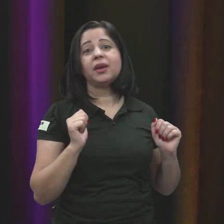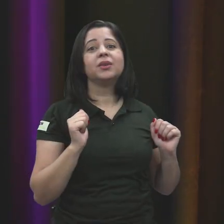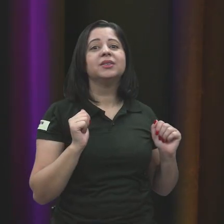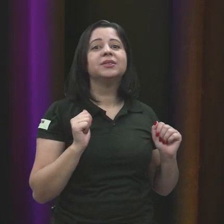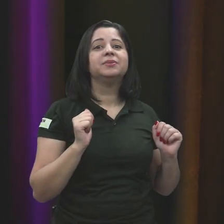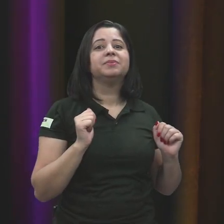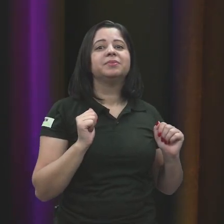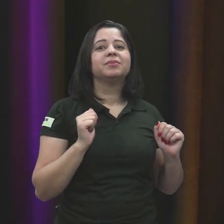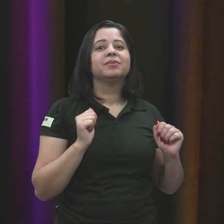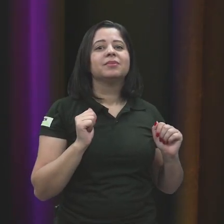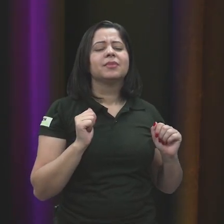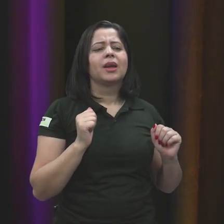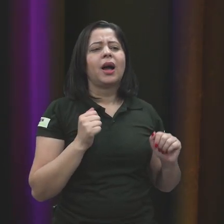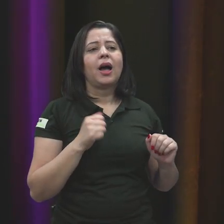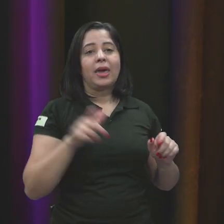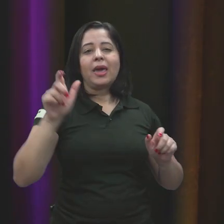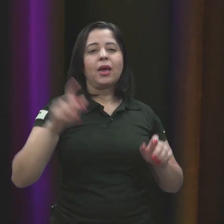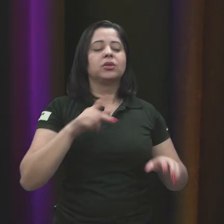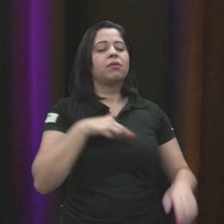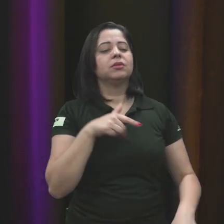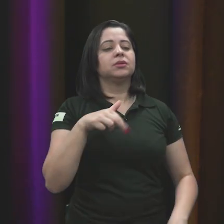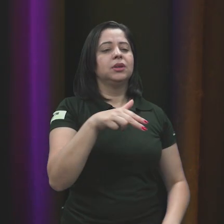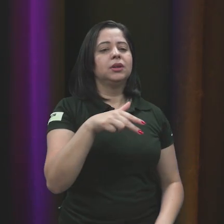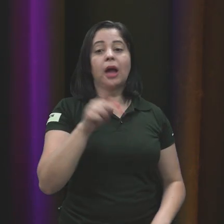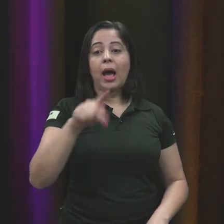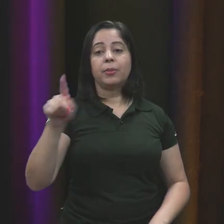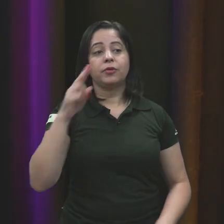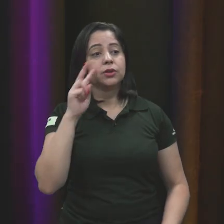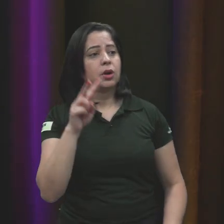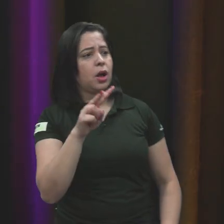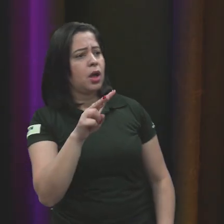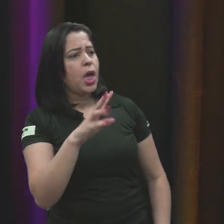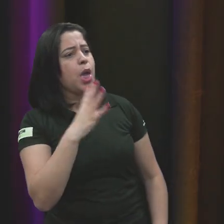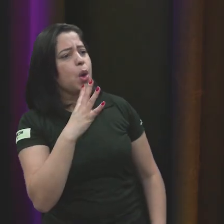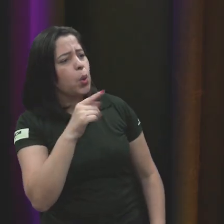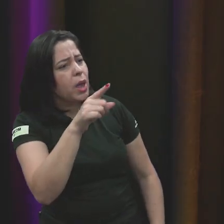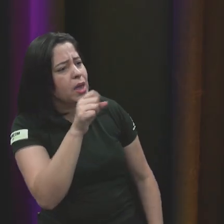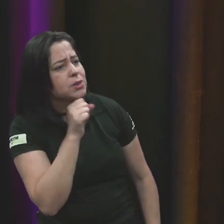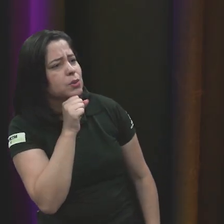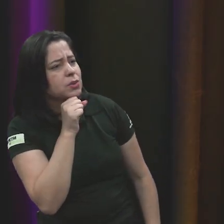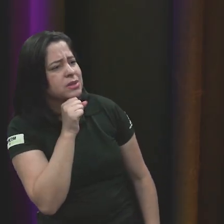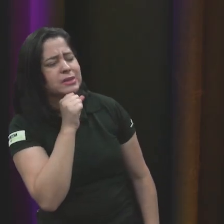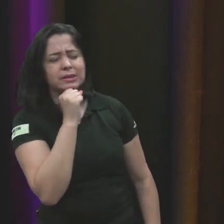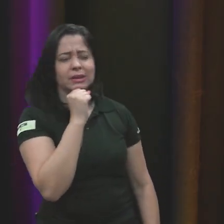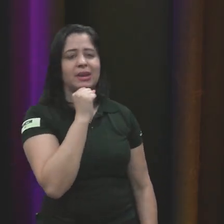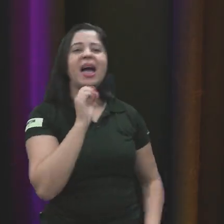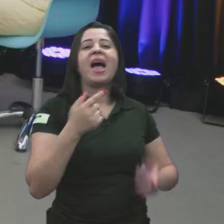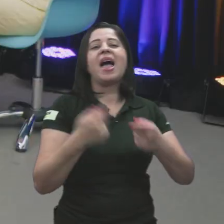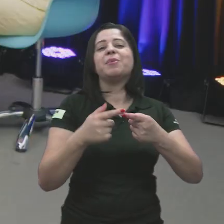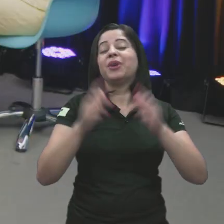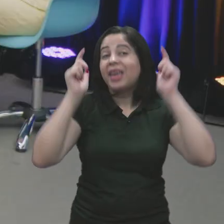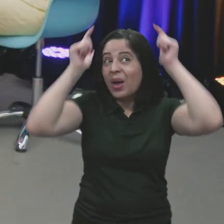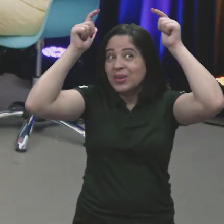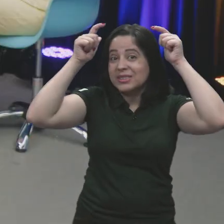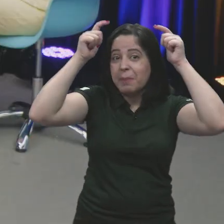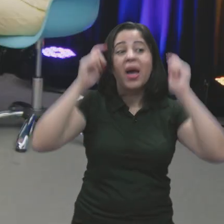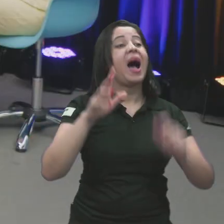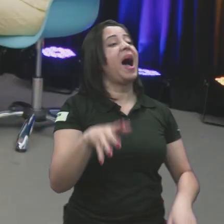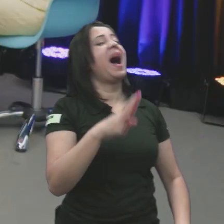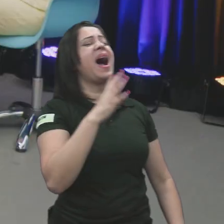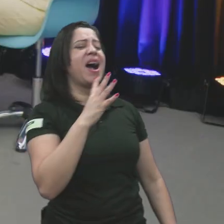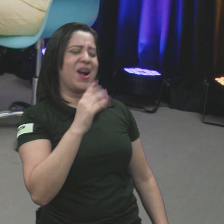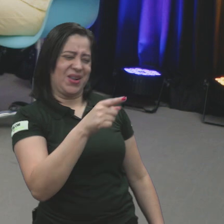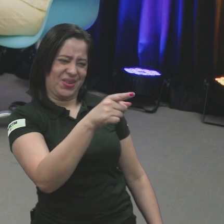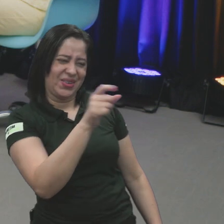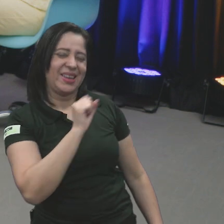uma professora, ela falou assim, eu conheço você de algum lugar. Eu falei assim, é que eu estou sem chapéu. Ah, o chapéu, é verdade. O chapéu aí, virou o chapéu uma marca registrada. Ficou